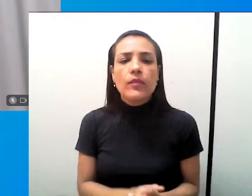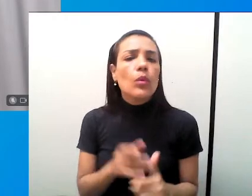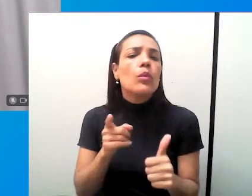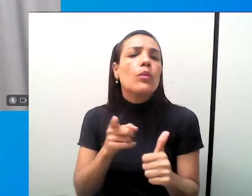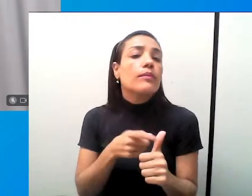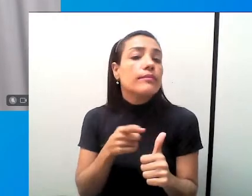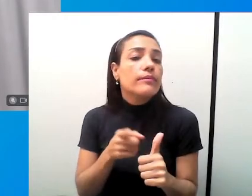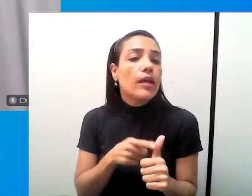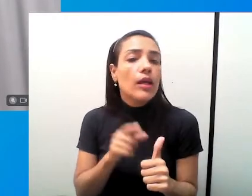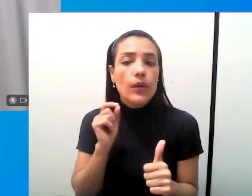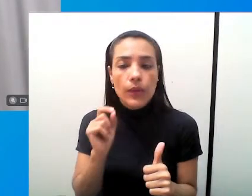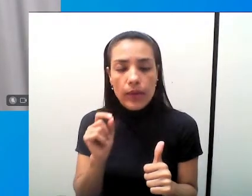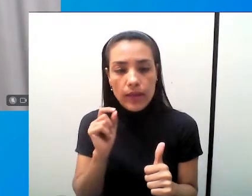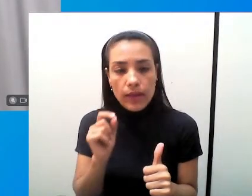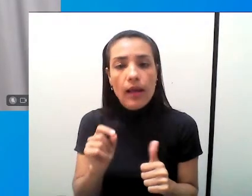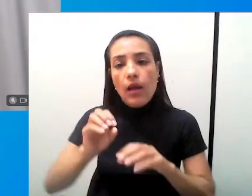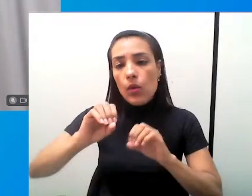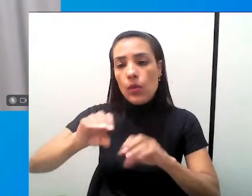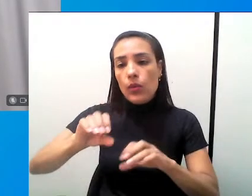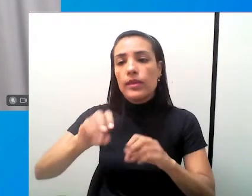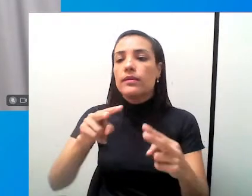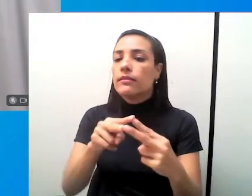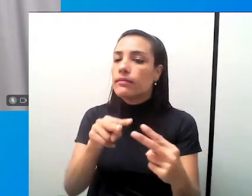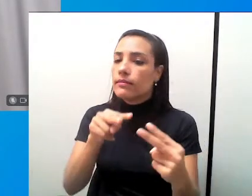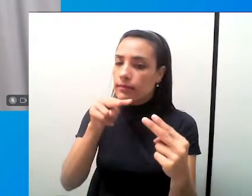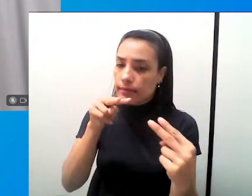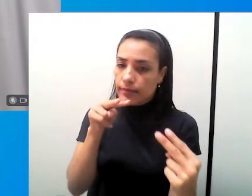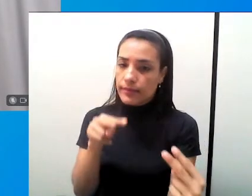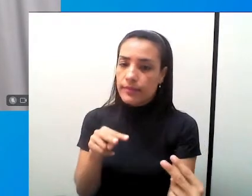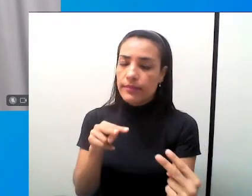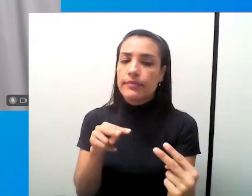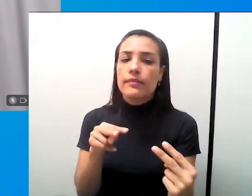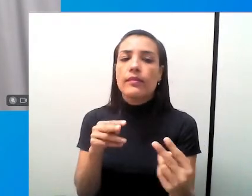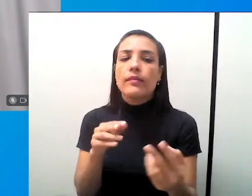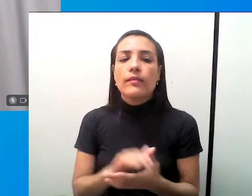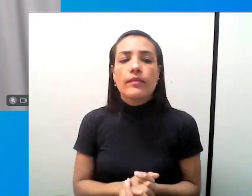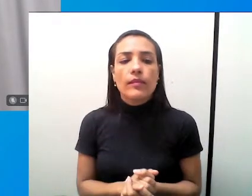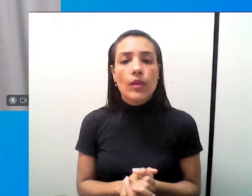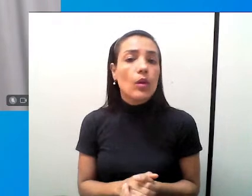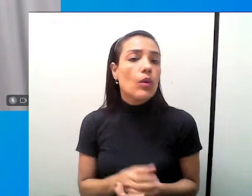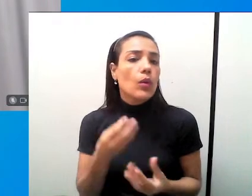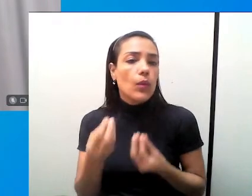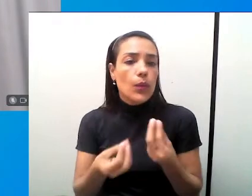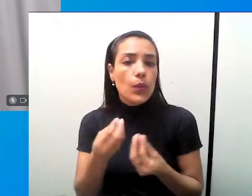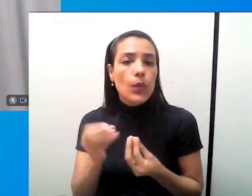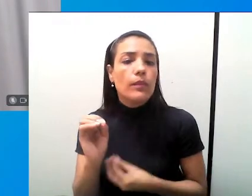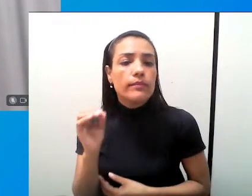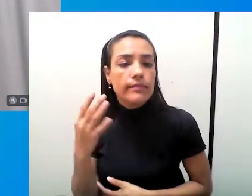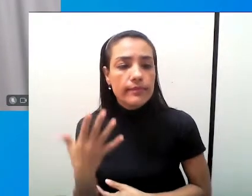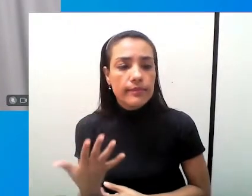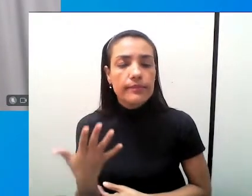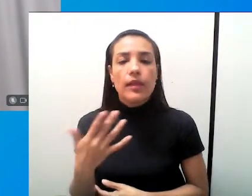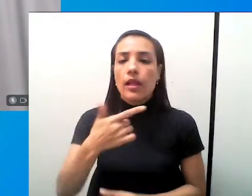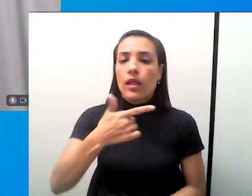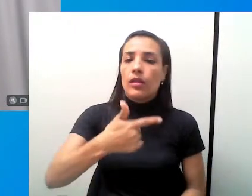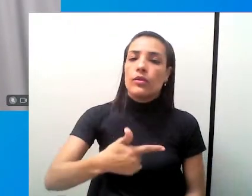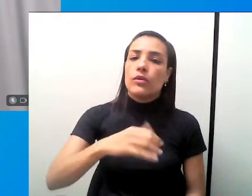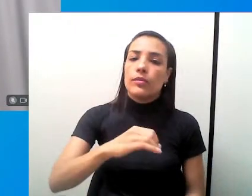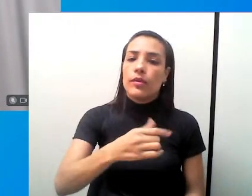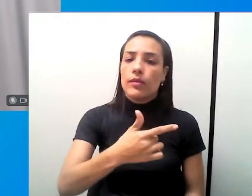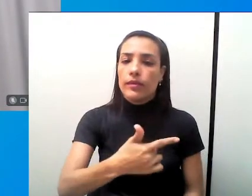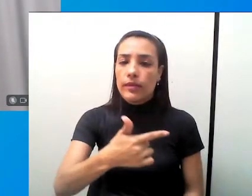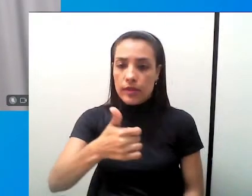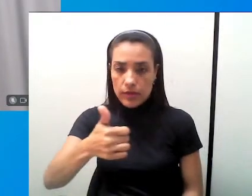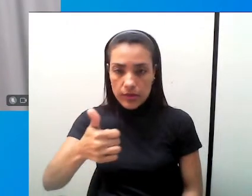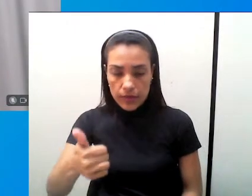é em relação, né, ao ensino remoto. Como a implementação, ela ocorreu em 2021, né,